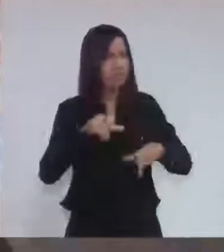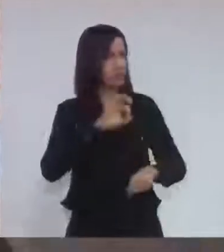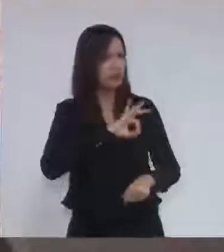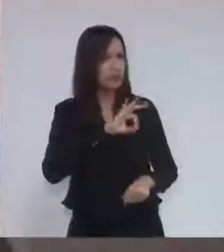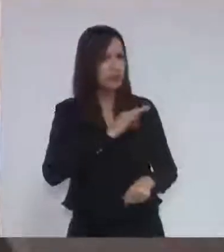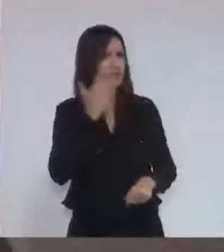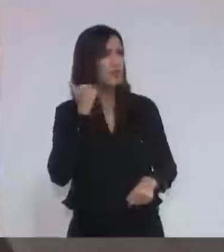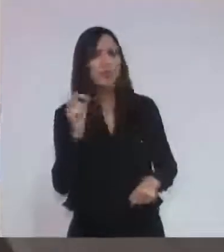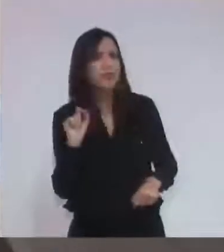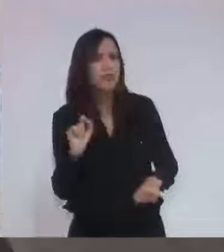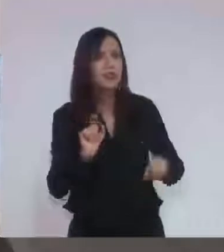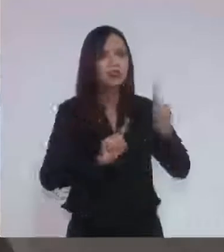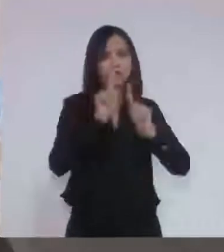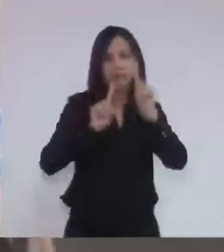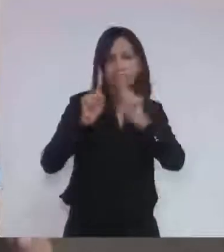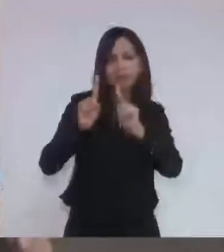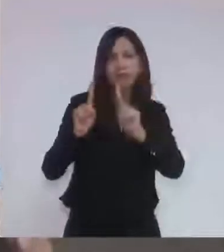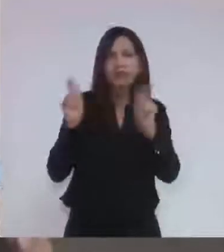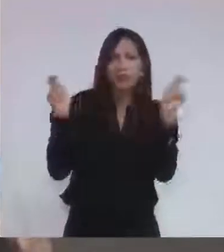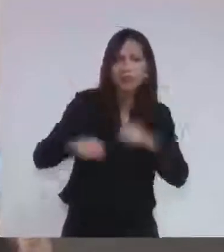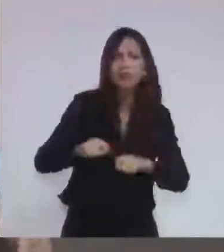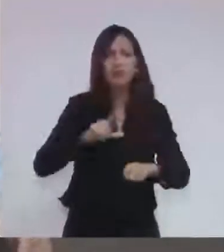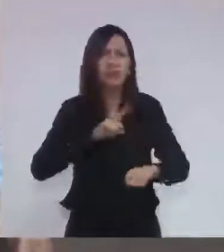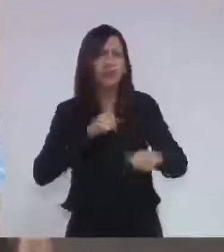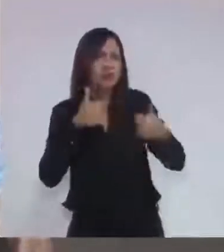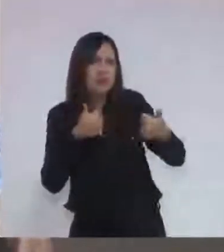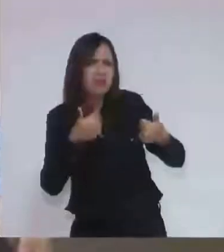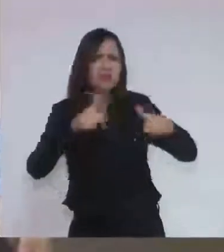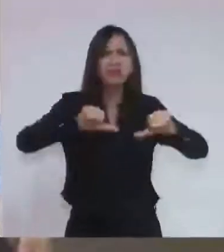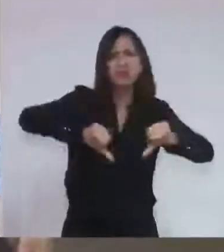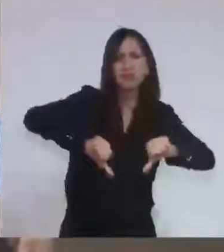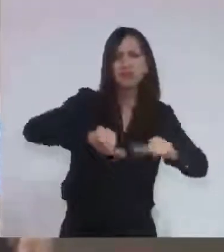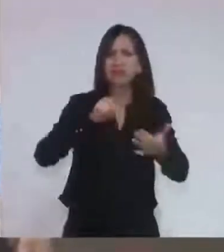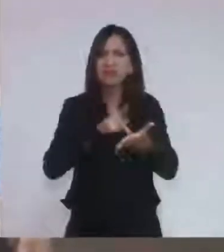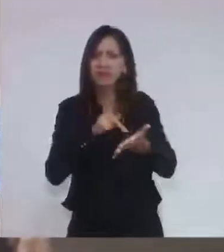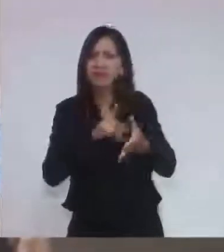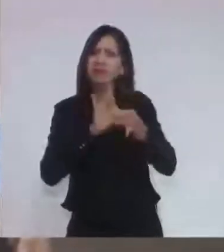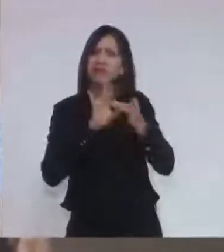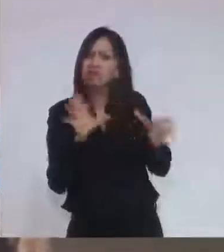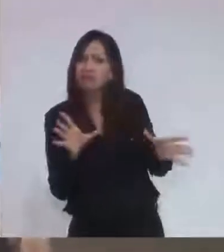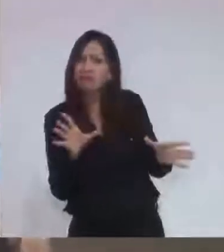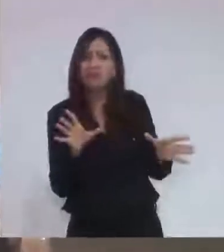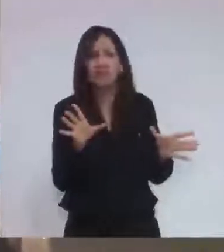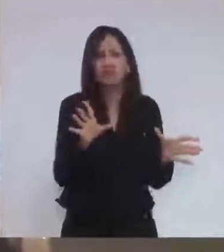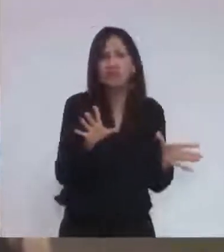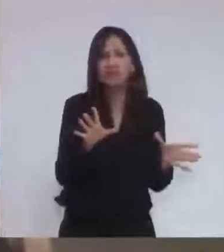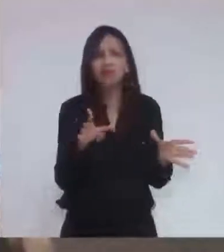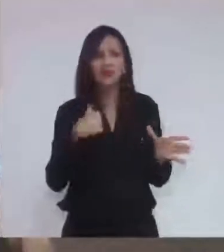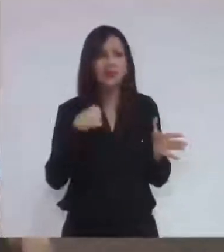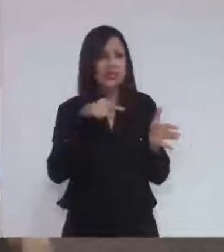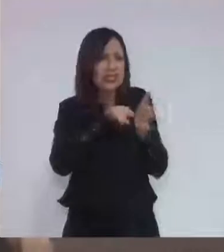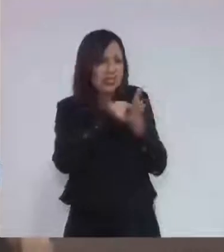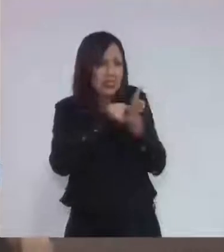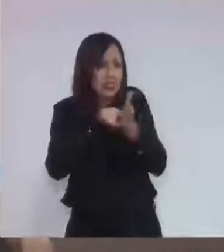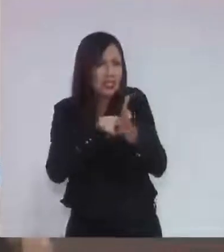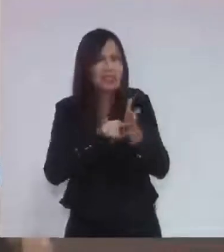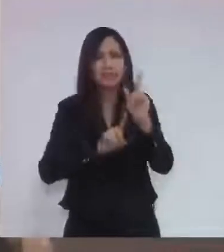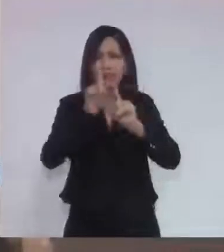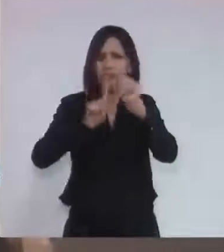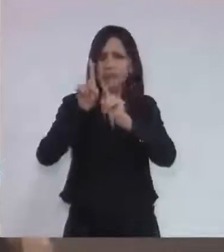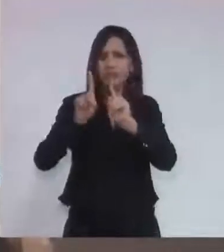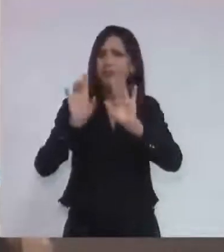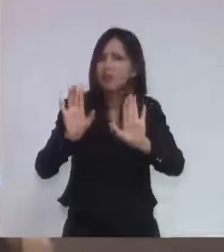saber a estatística, porque isso pode, ou não é verdadeiro, ou não é permitido, né, que a gente analise a estatística, mas o que